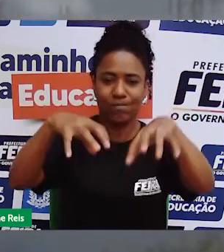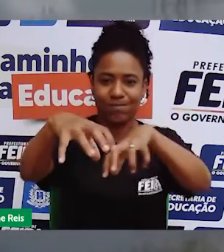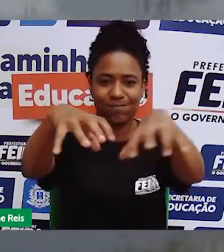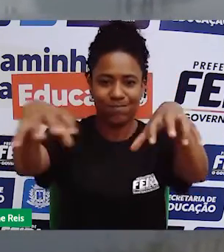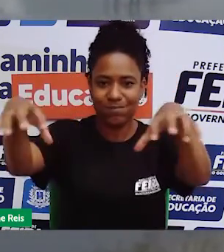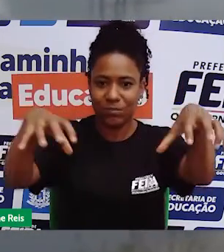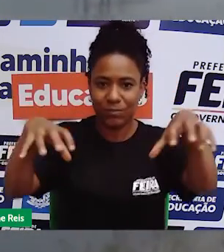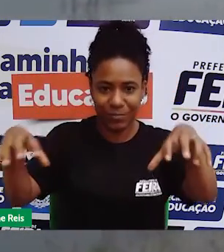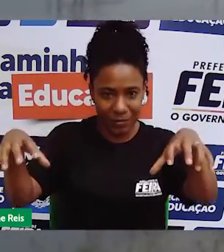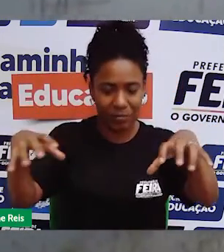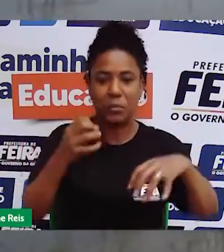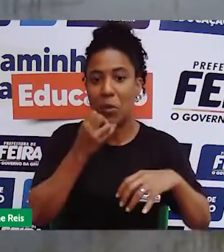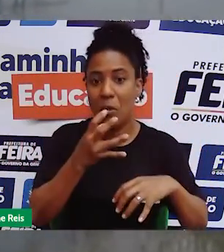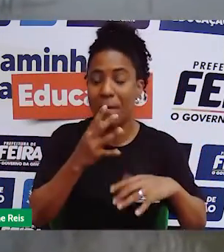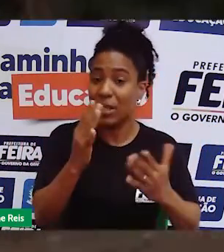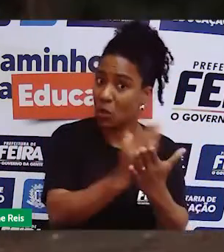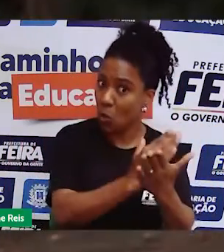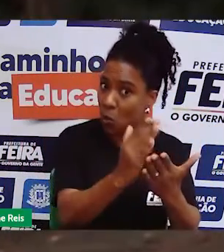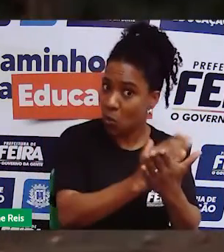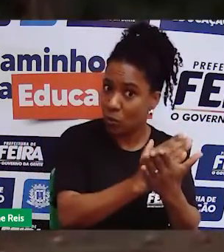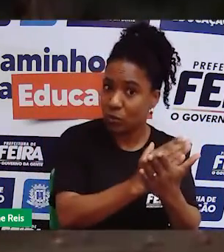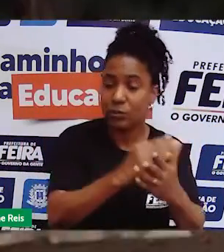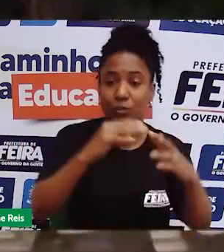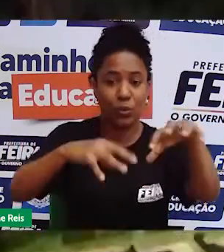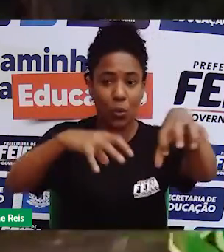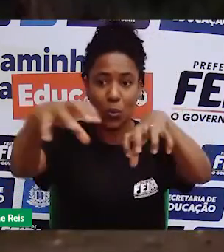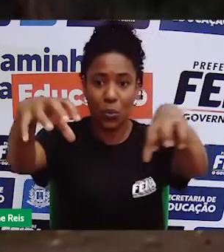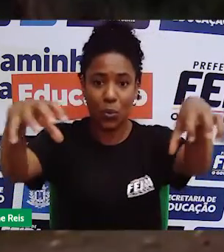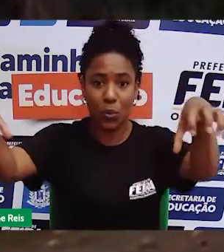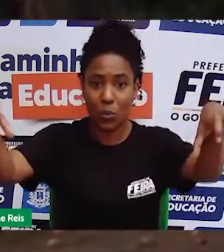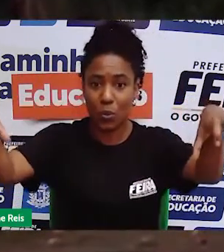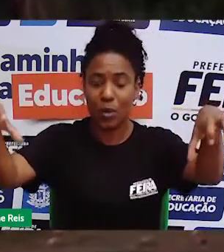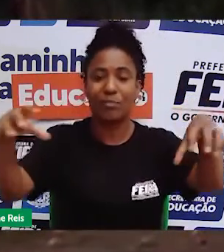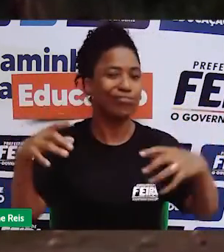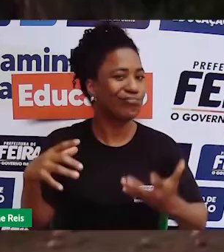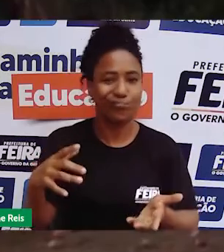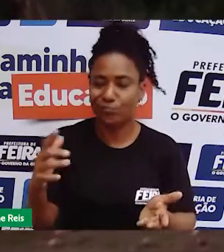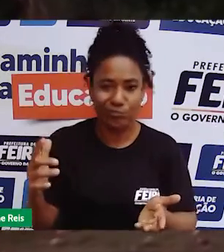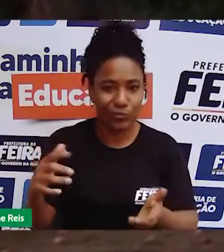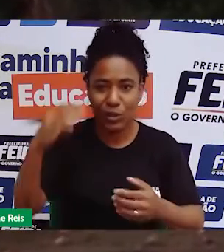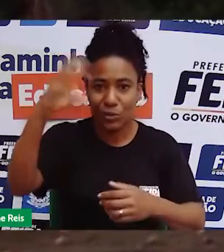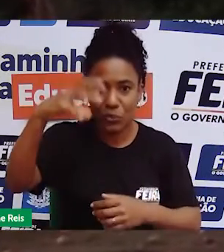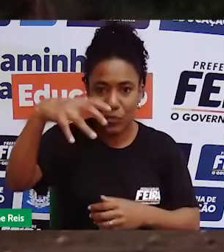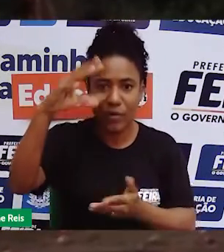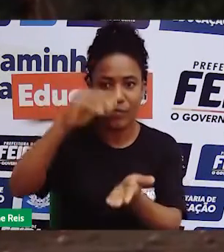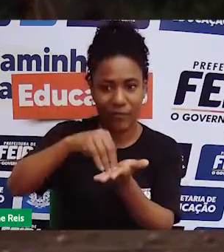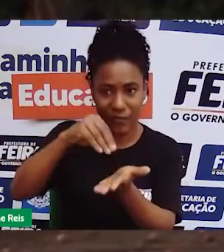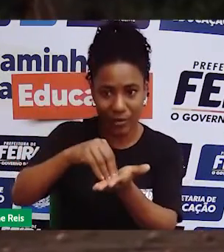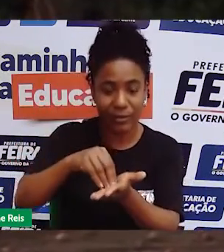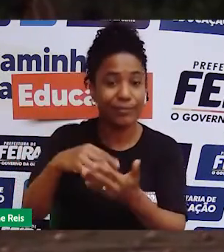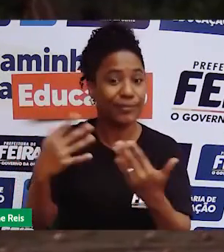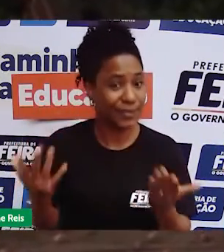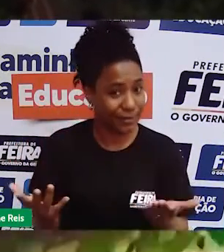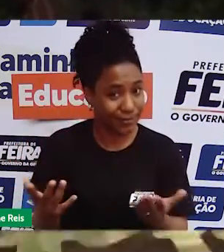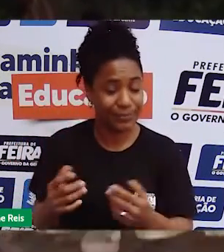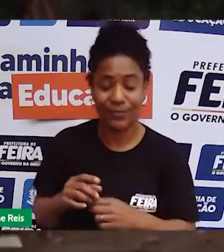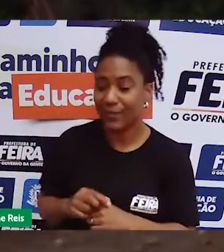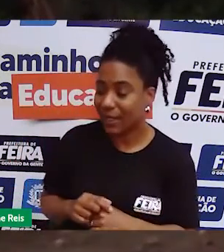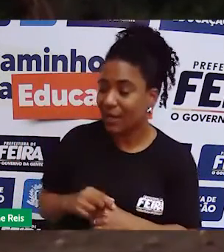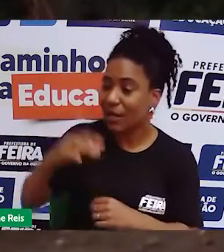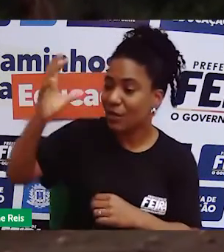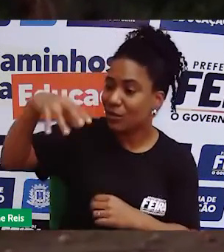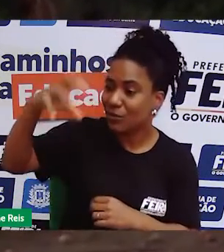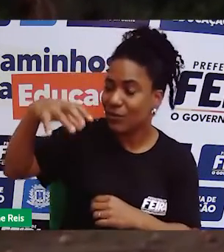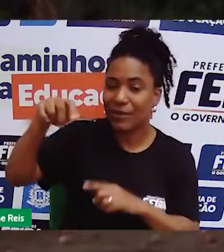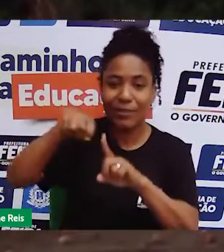comunidade que não choveu o suficiente. Até porque a chuva de inverno, de verão, ela sempre cai muita chuva, às vezes localizada. Tem